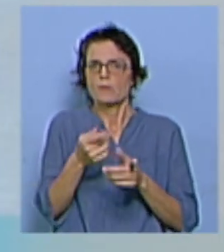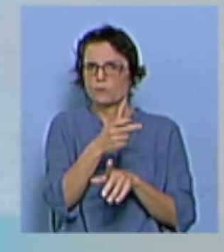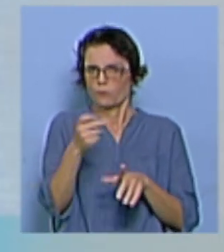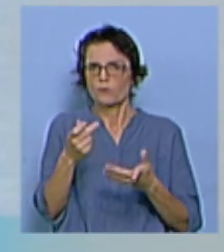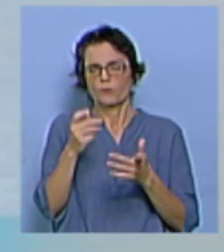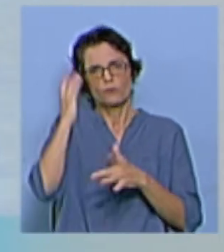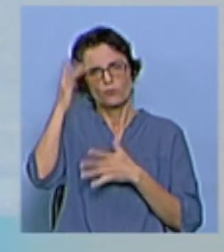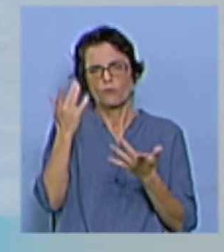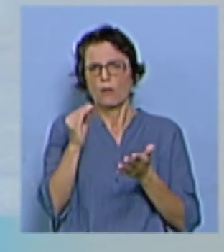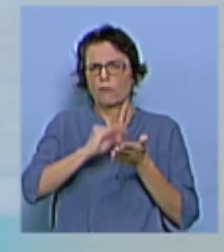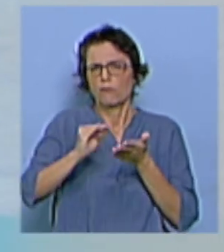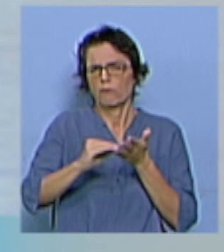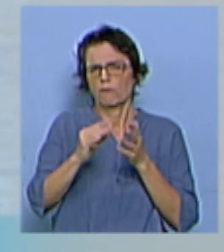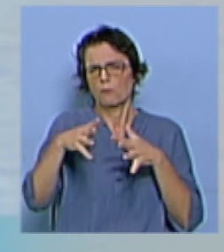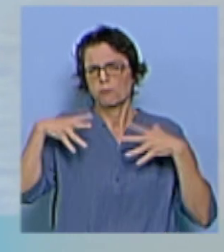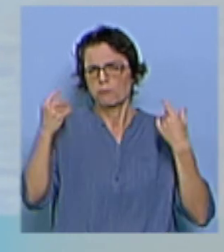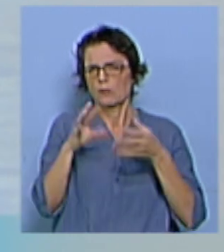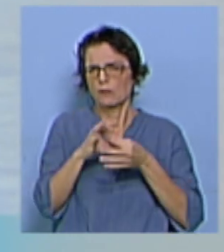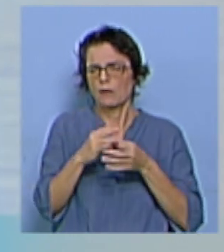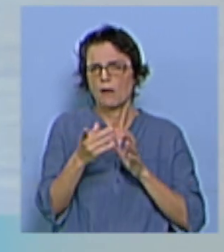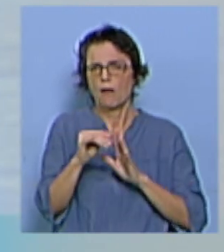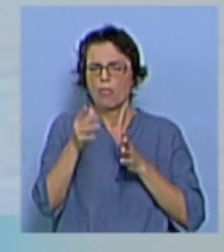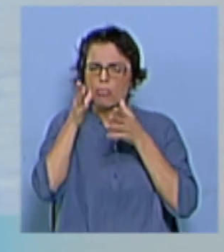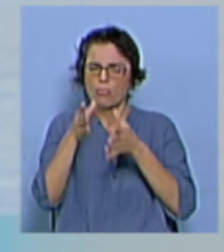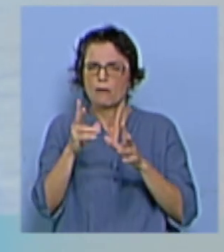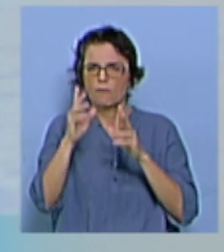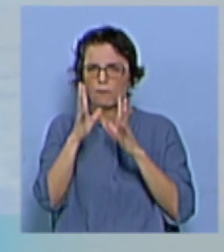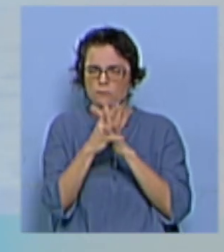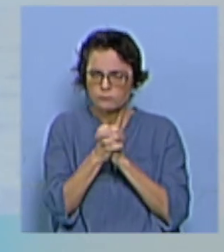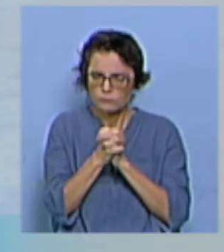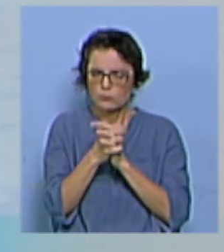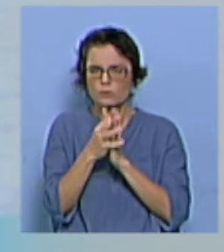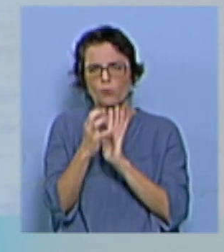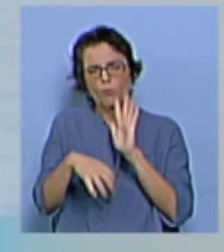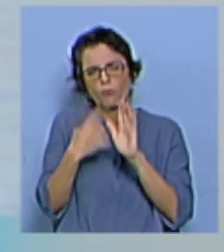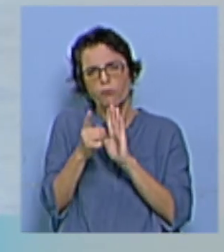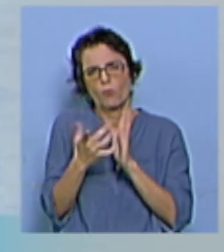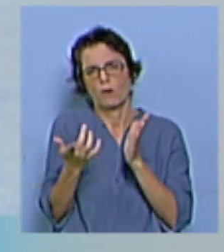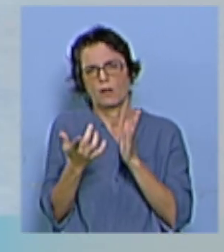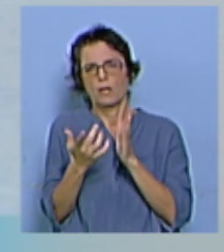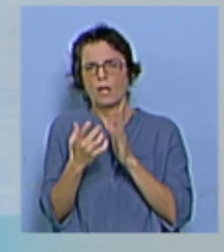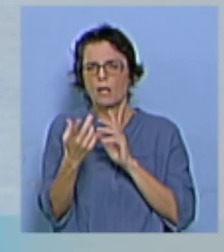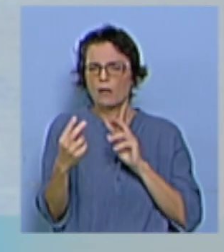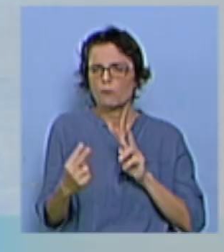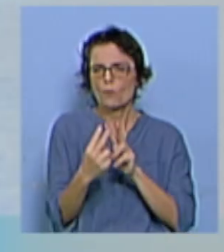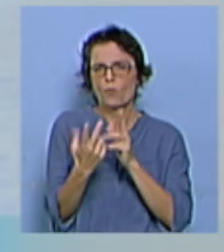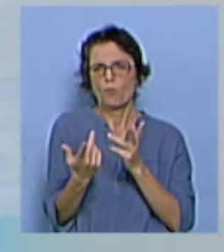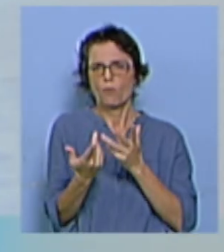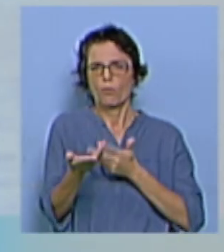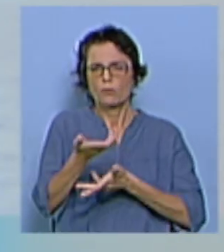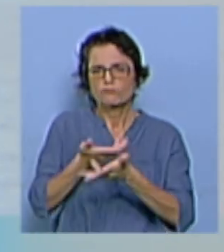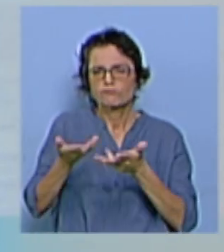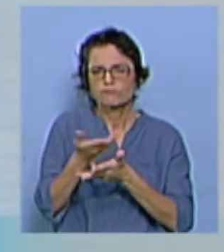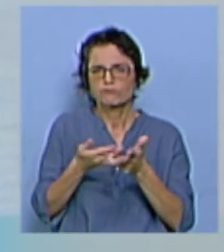espiritual que foca na oração e o que deve ser a oração, como esse encontro, como esse fazer companhia